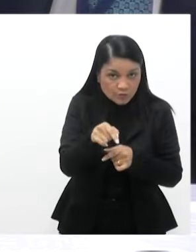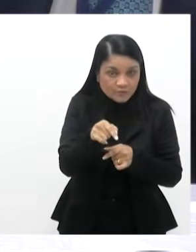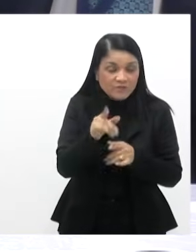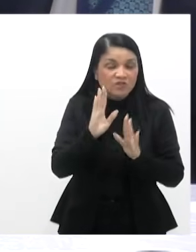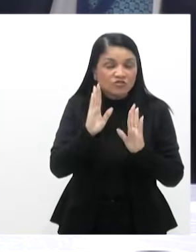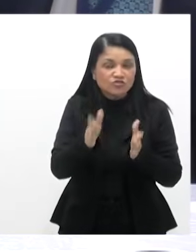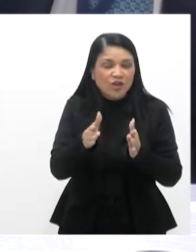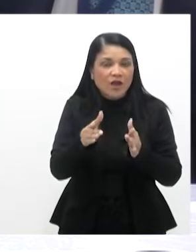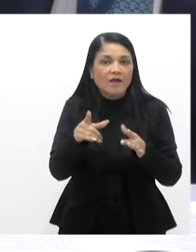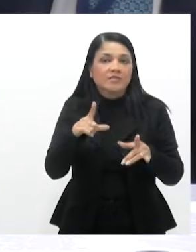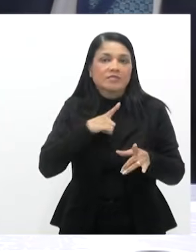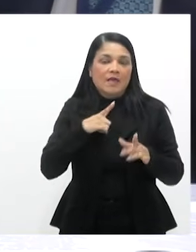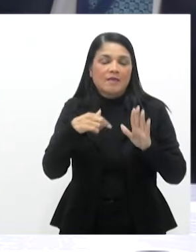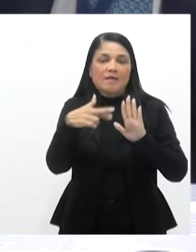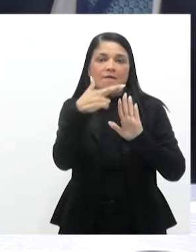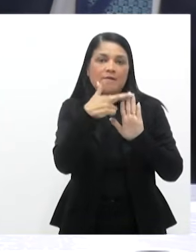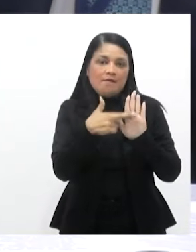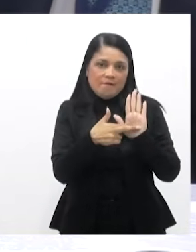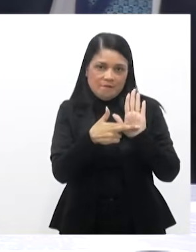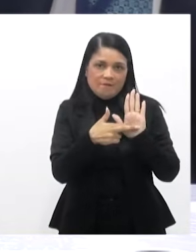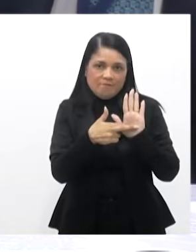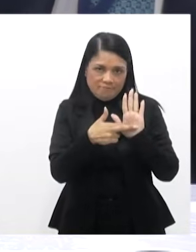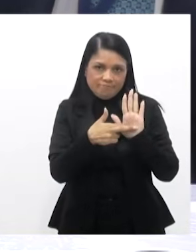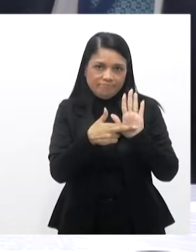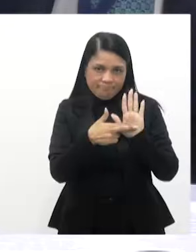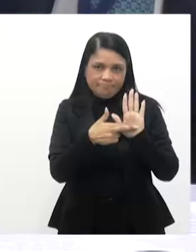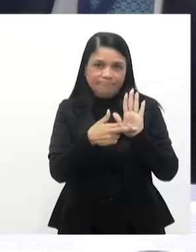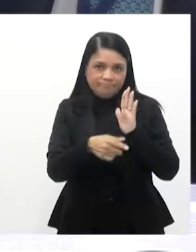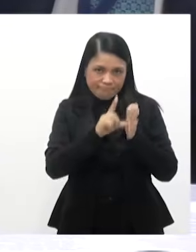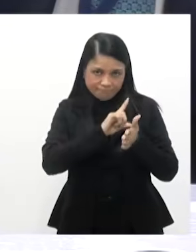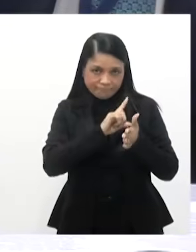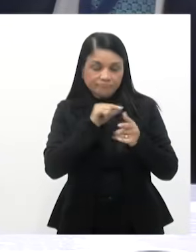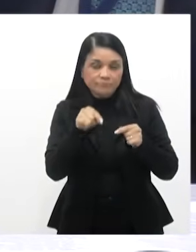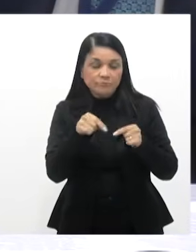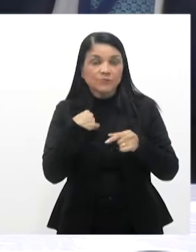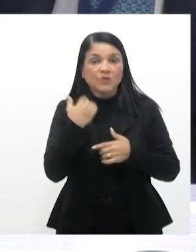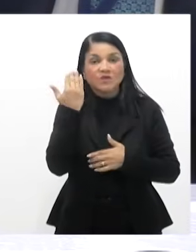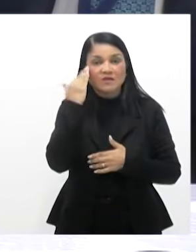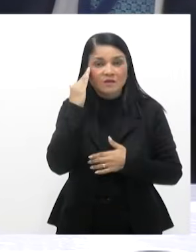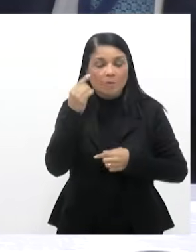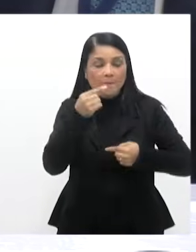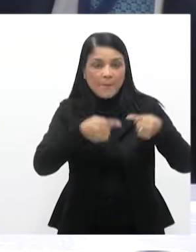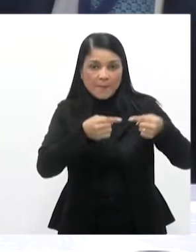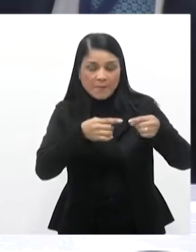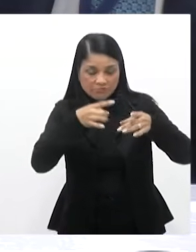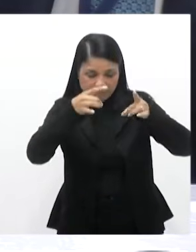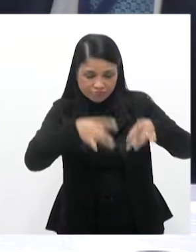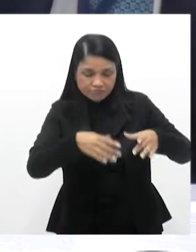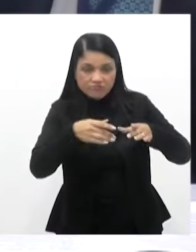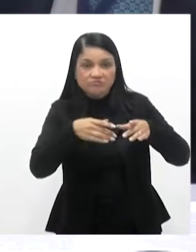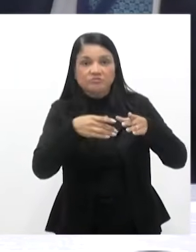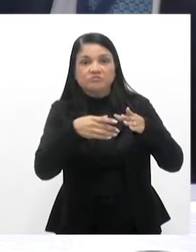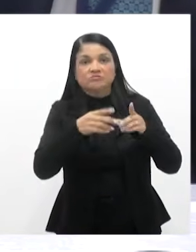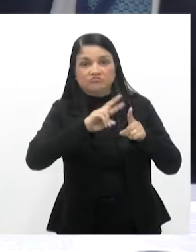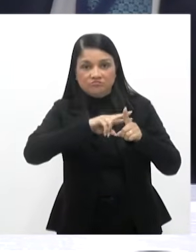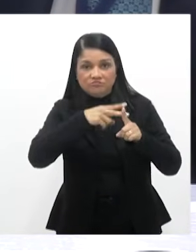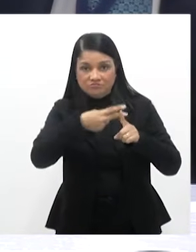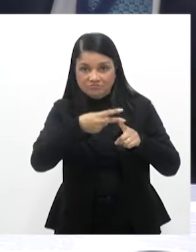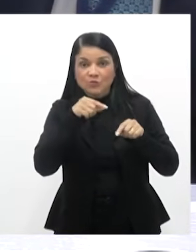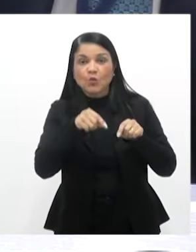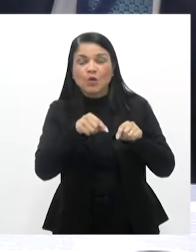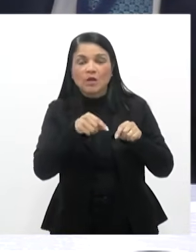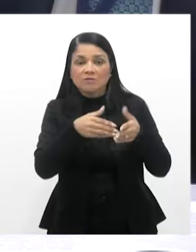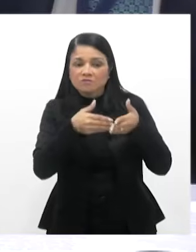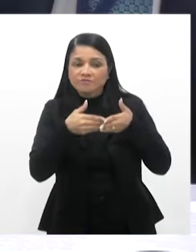já tenha uma regra. Então, o nosso entendimento da descompatibilização é como alguém vai